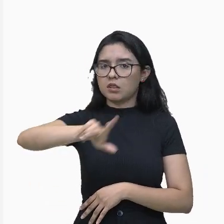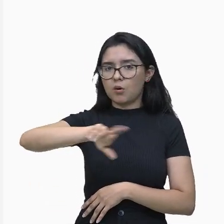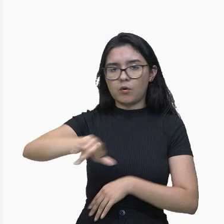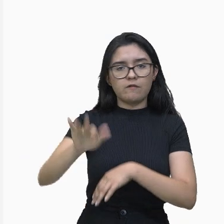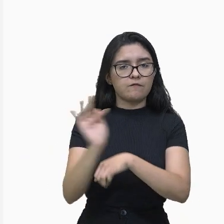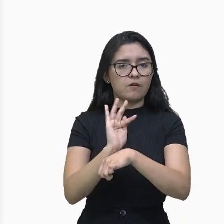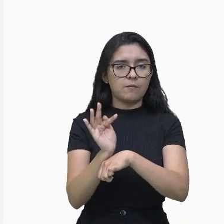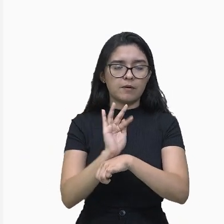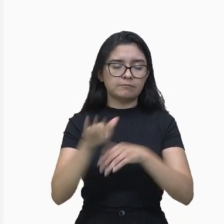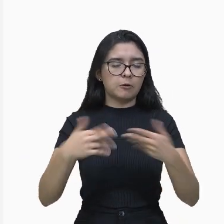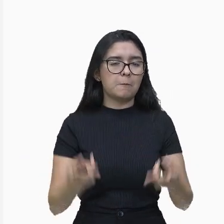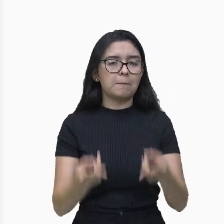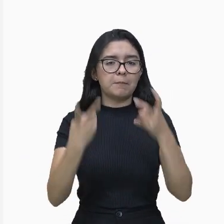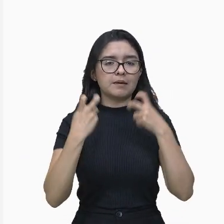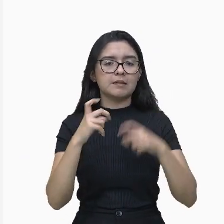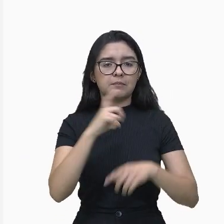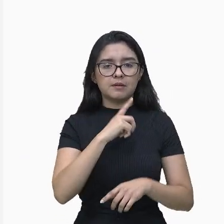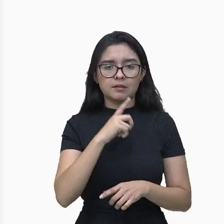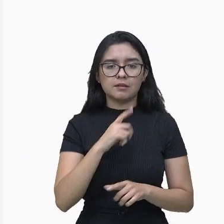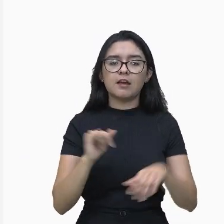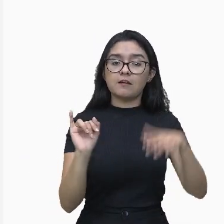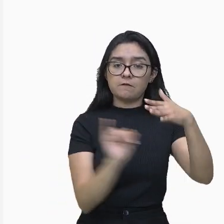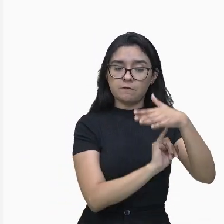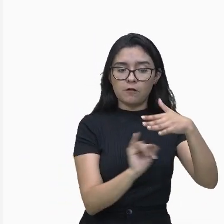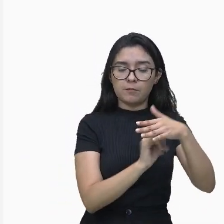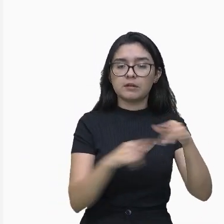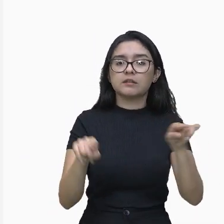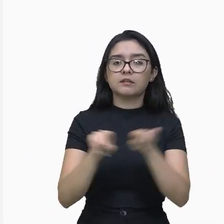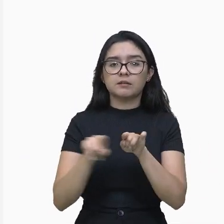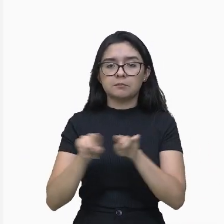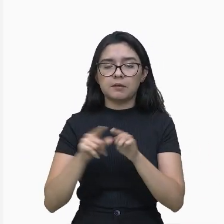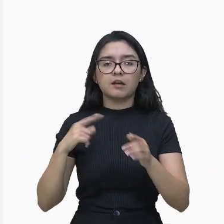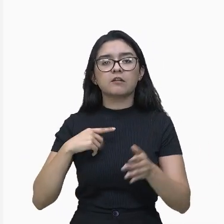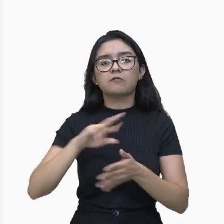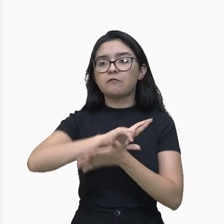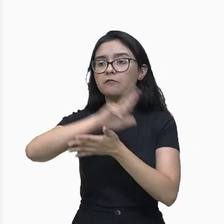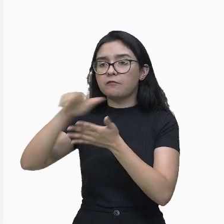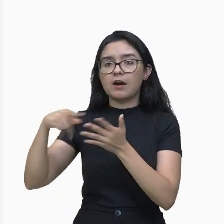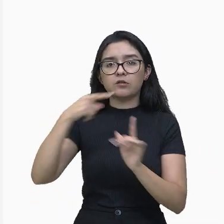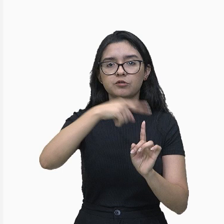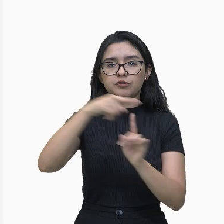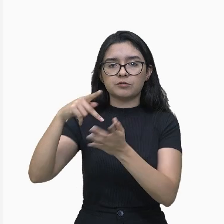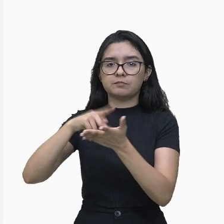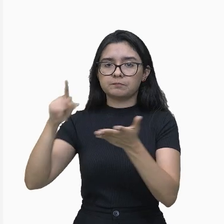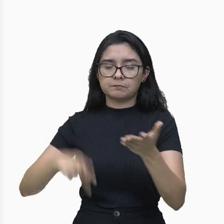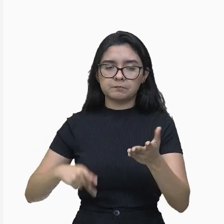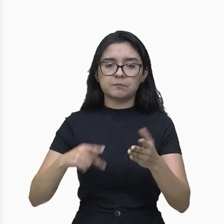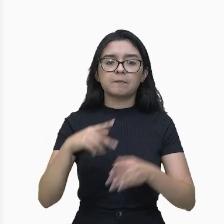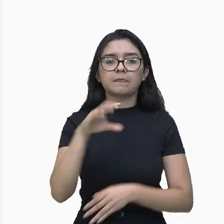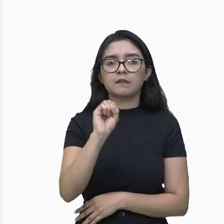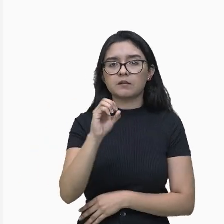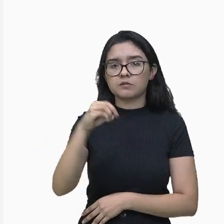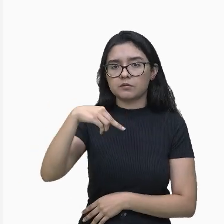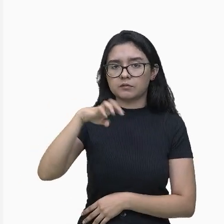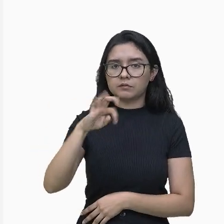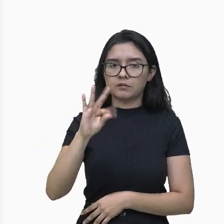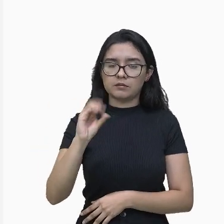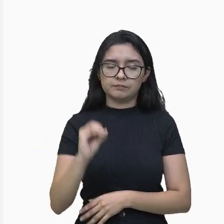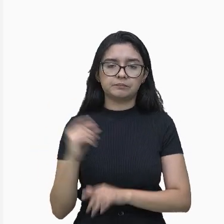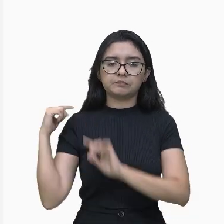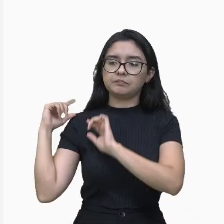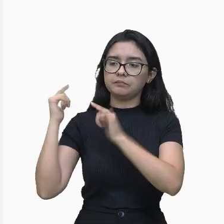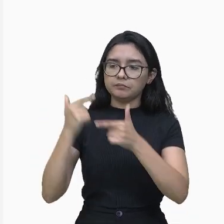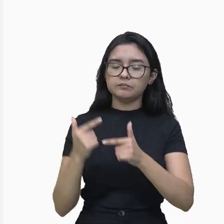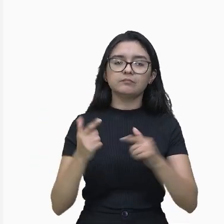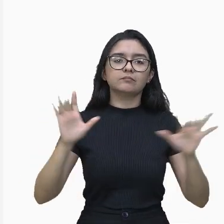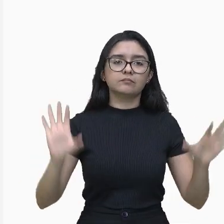observem que vai ter uma mistura desse coloquialismo com as formas poéticas variadas como o soneto forma da tradição clássica